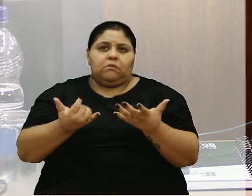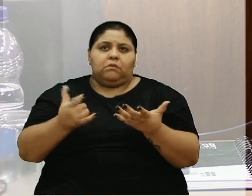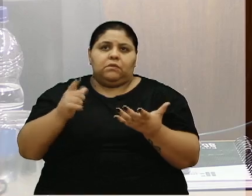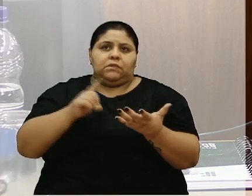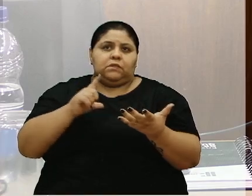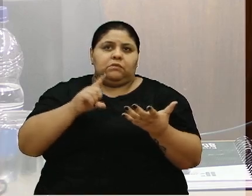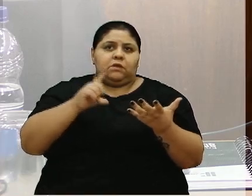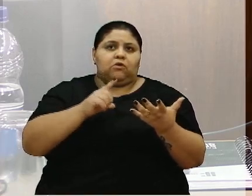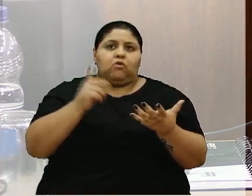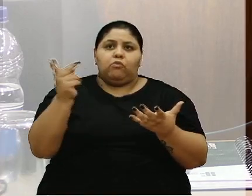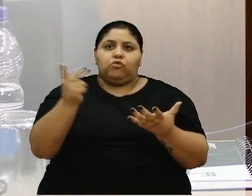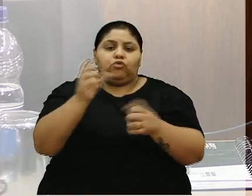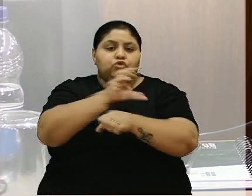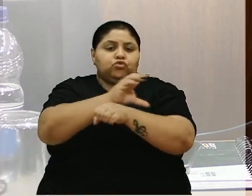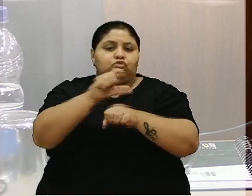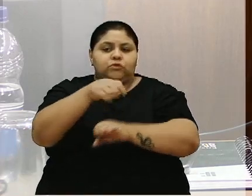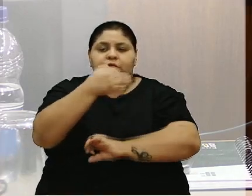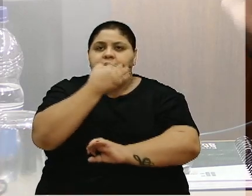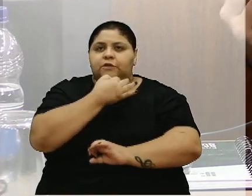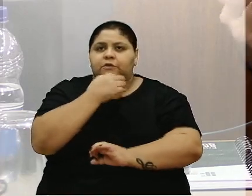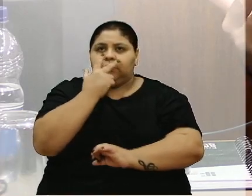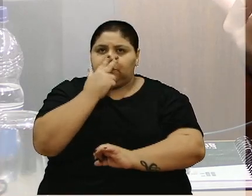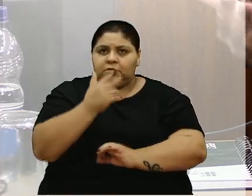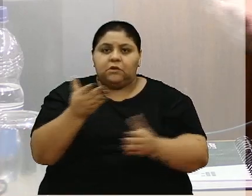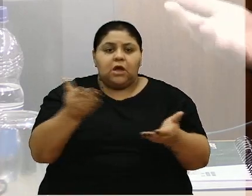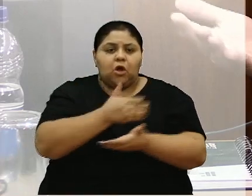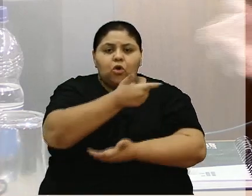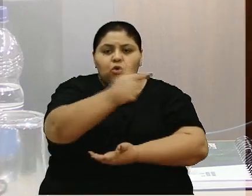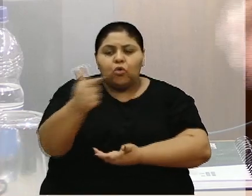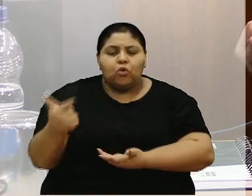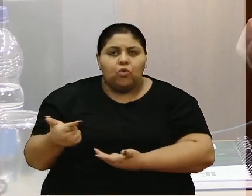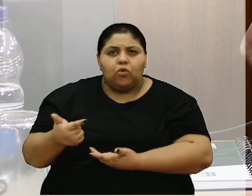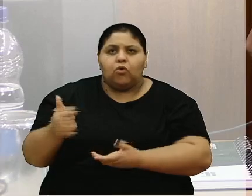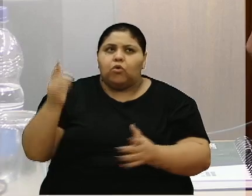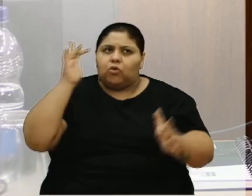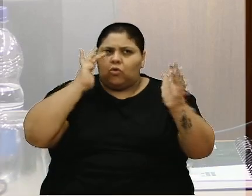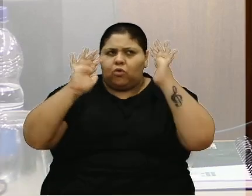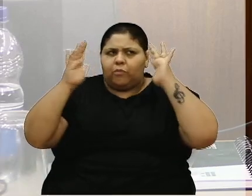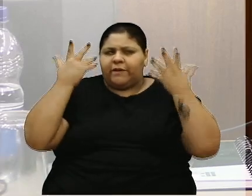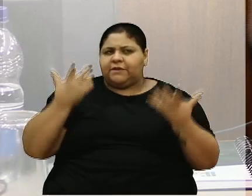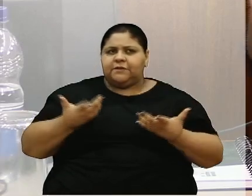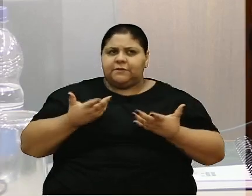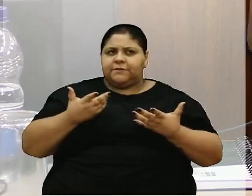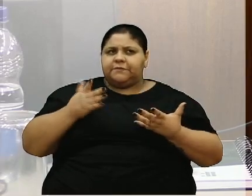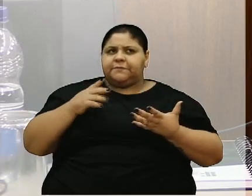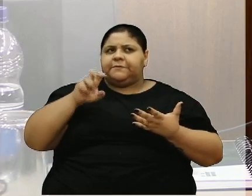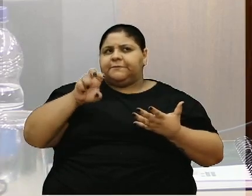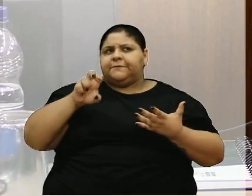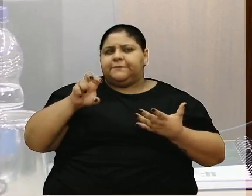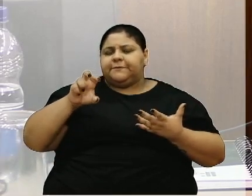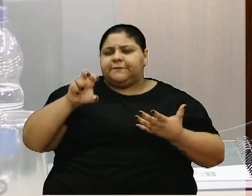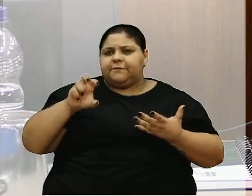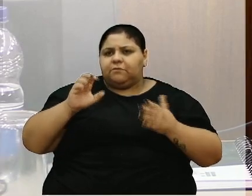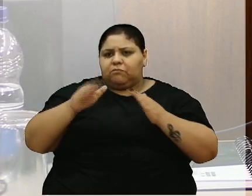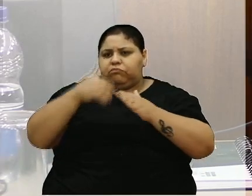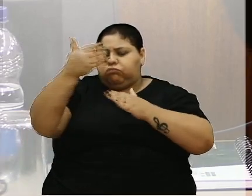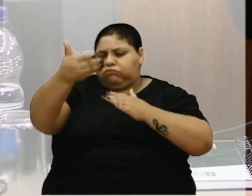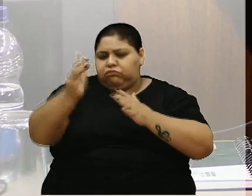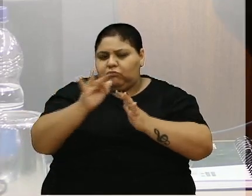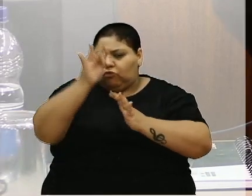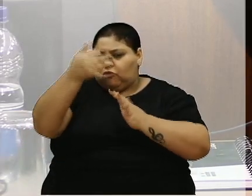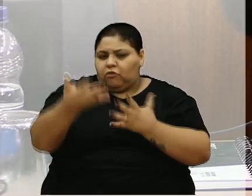no campo da URGS, o mesmo curso da Universidade Federal. Agora, os outros, imagina o sonho que vai ser daqui 5 anos, um pouco mais ou um pouco